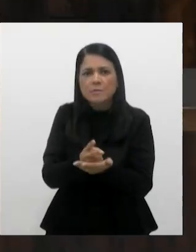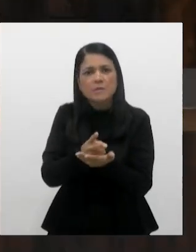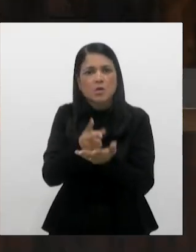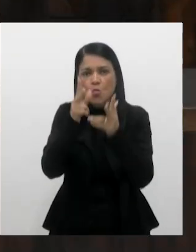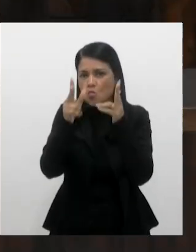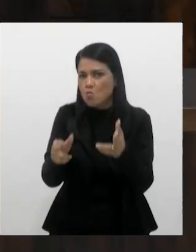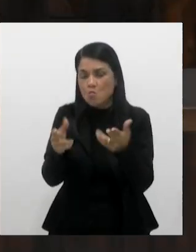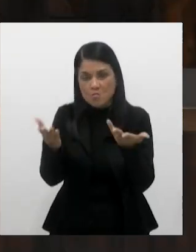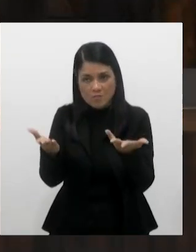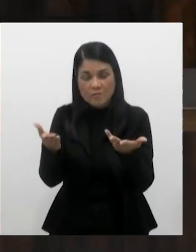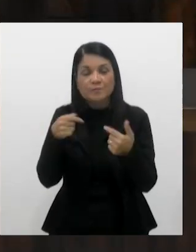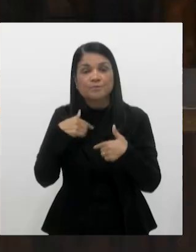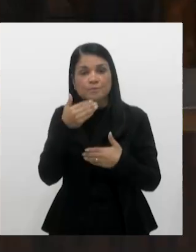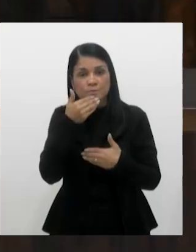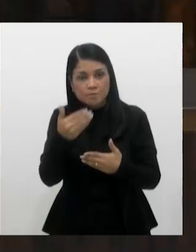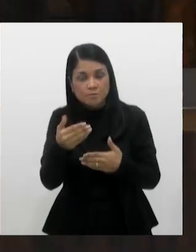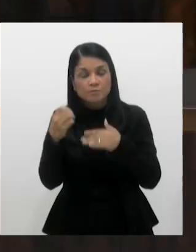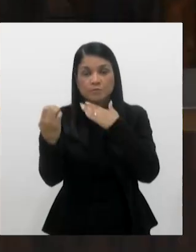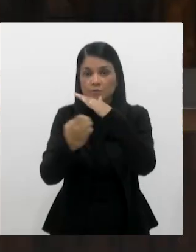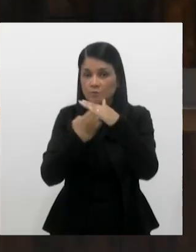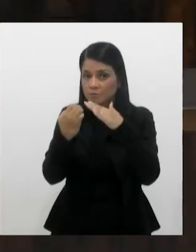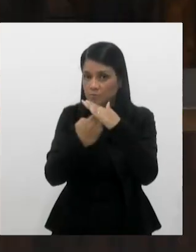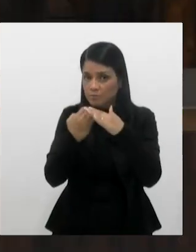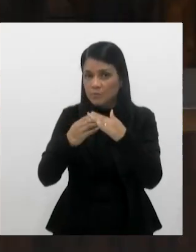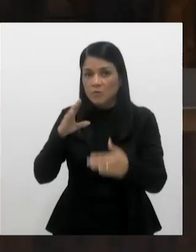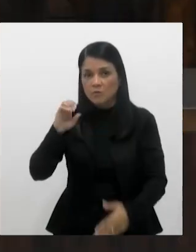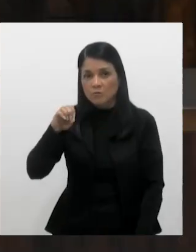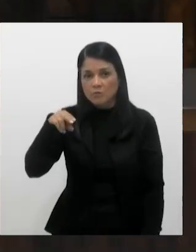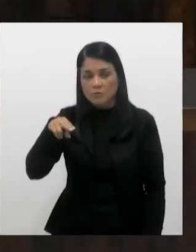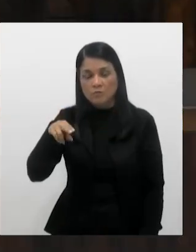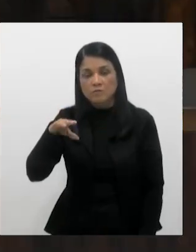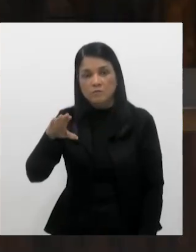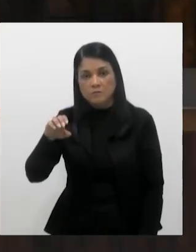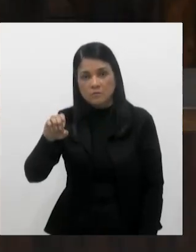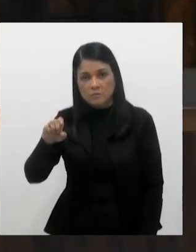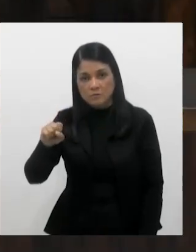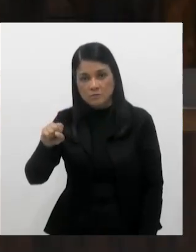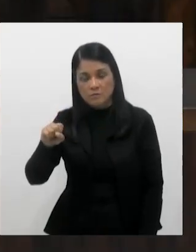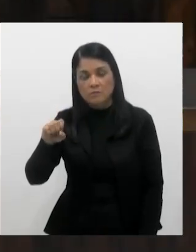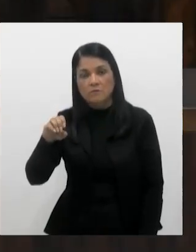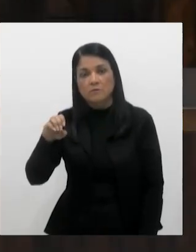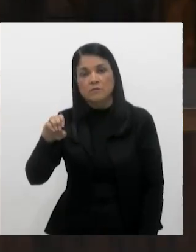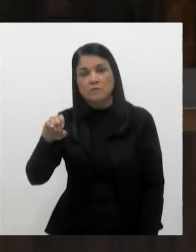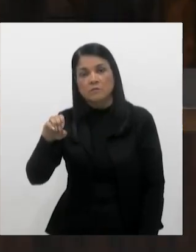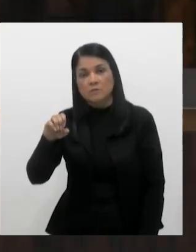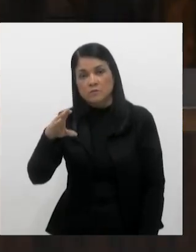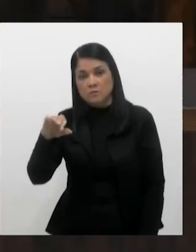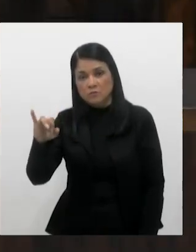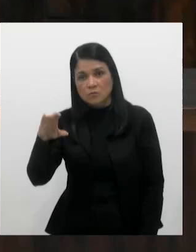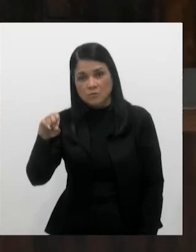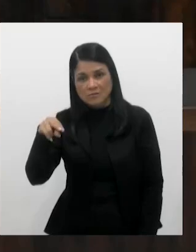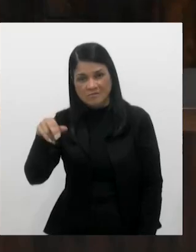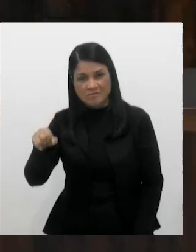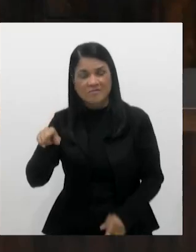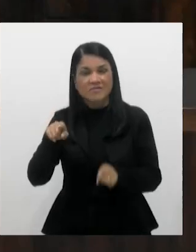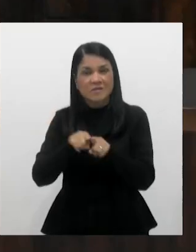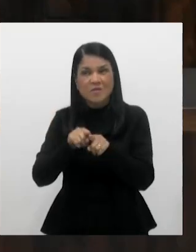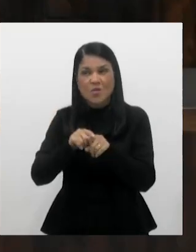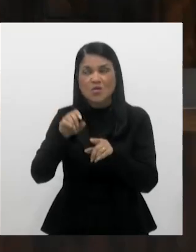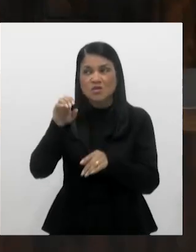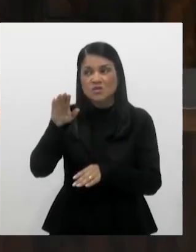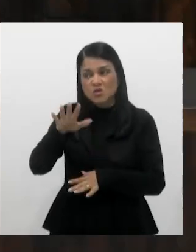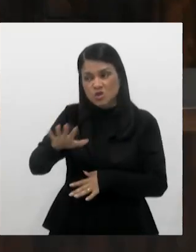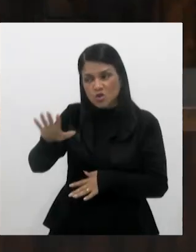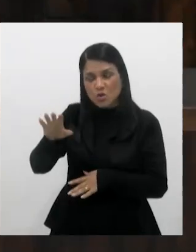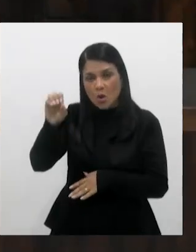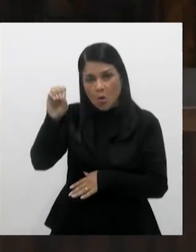que eu peço aqui às concessionárias, certo? A respeito também da Zona Oeste, que todo ano é a mesma coisa, chuva. Parece que eles